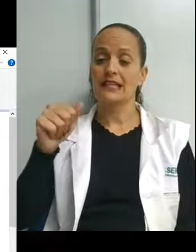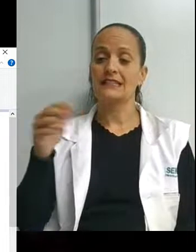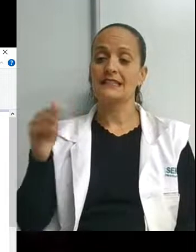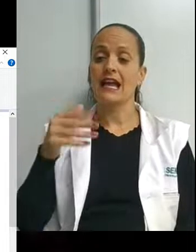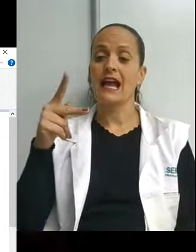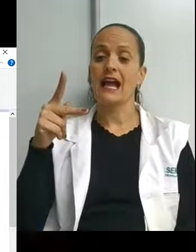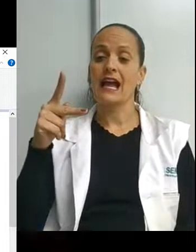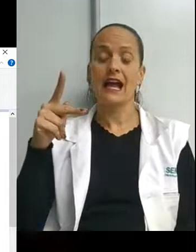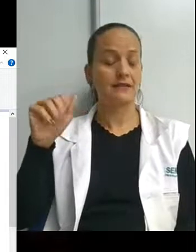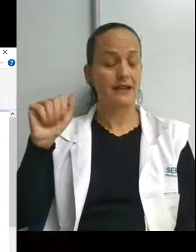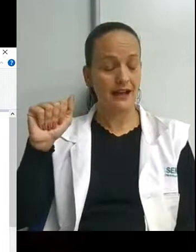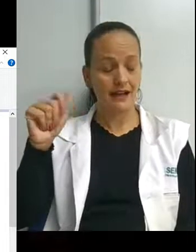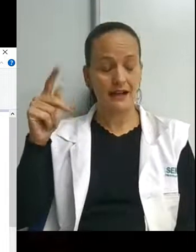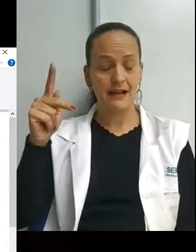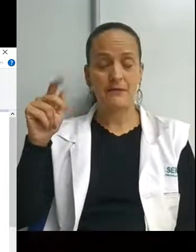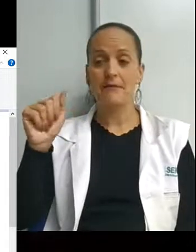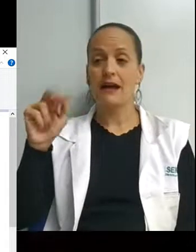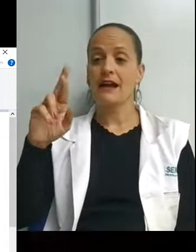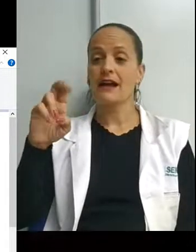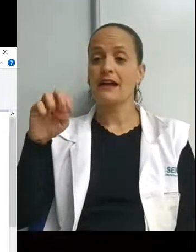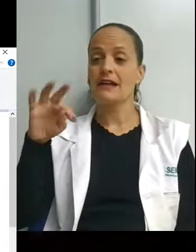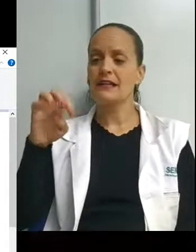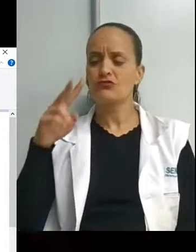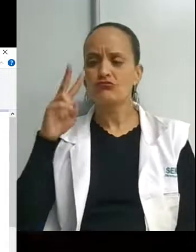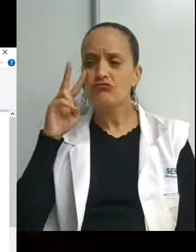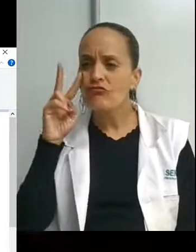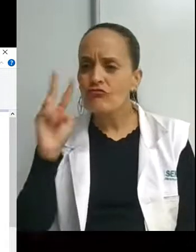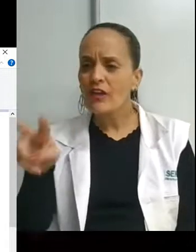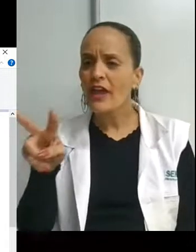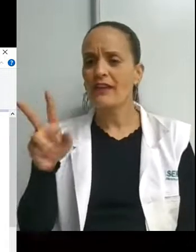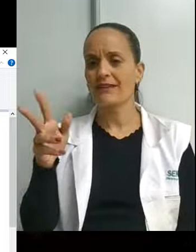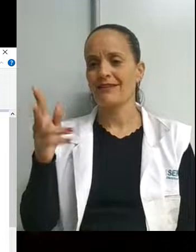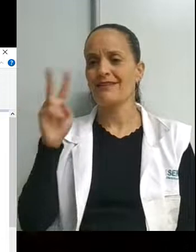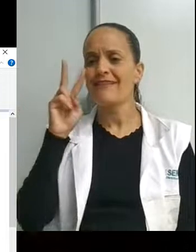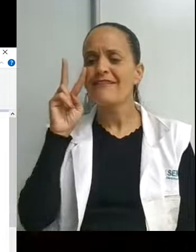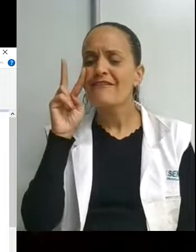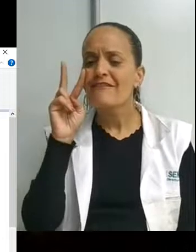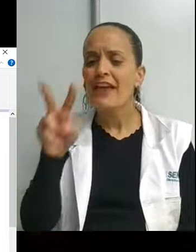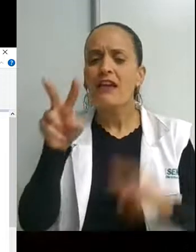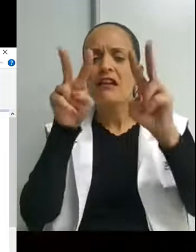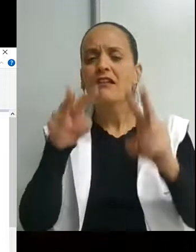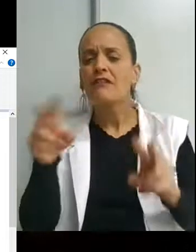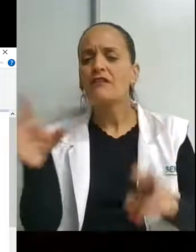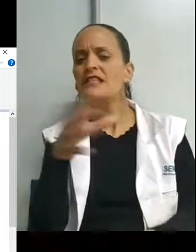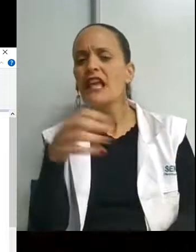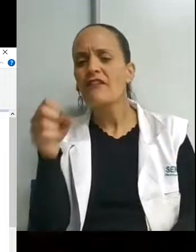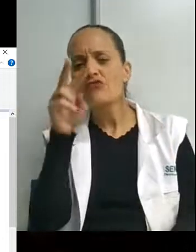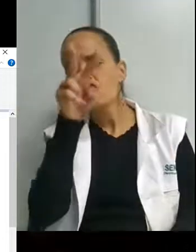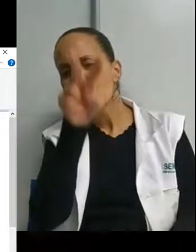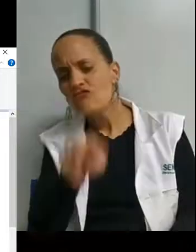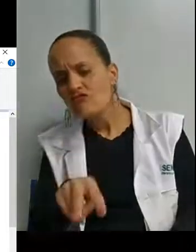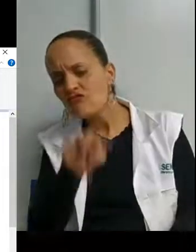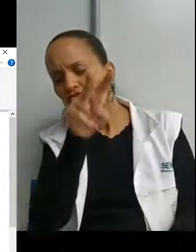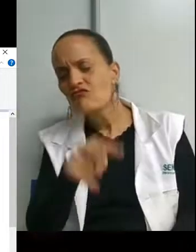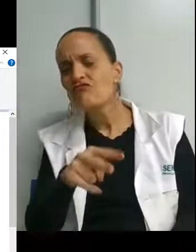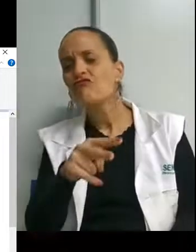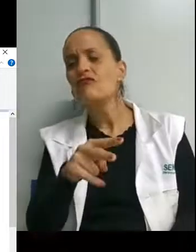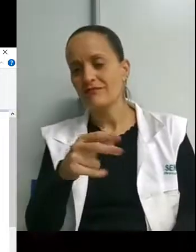potência aparente é o somatório da potência ativa, que é o que realmente produz trabalho, com a